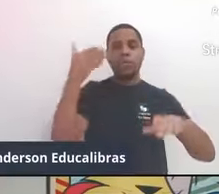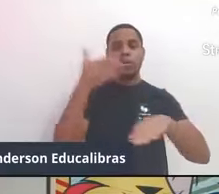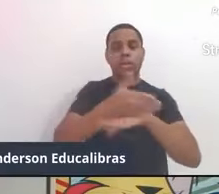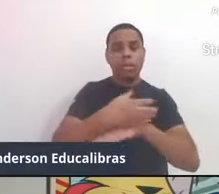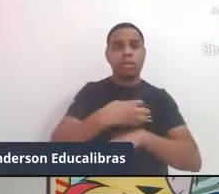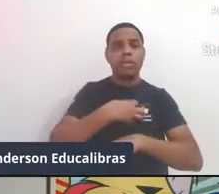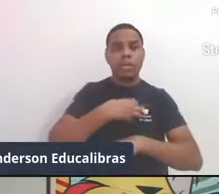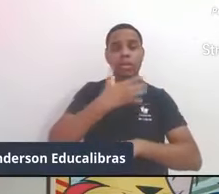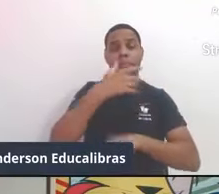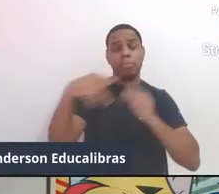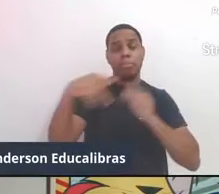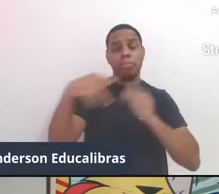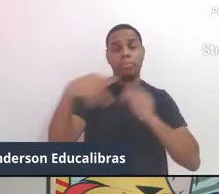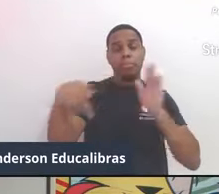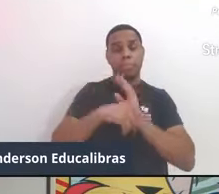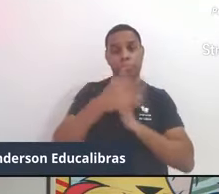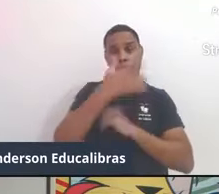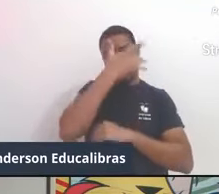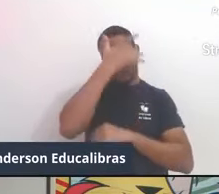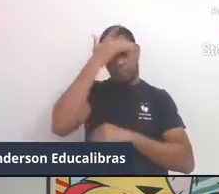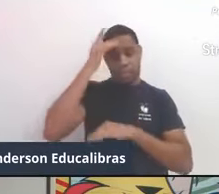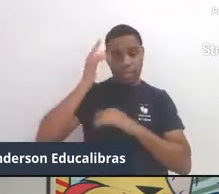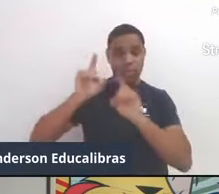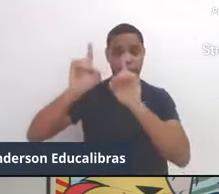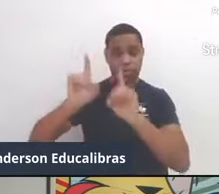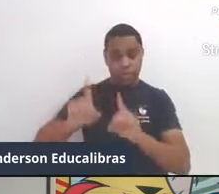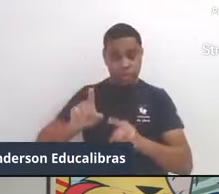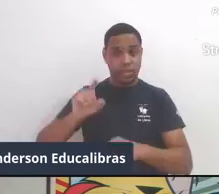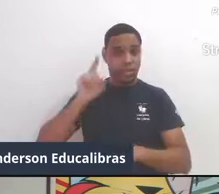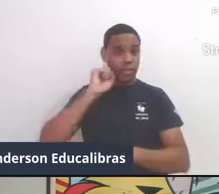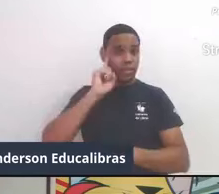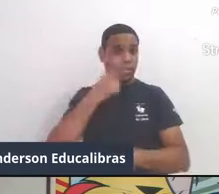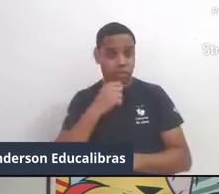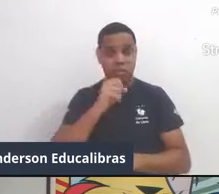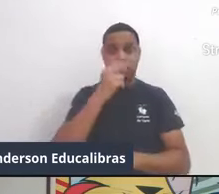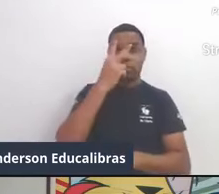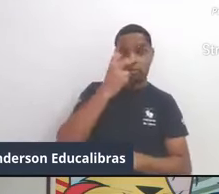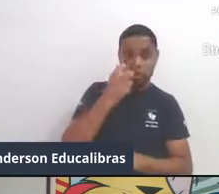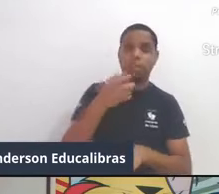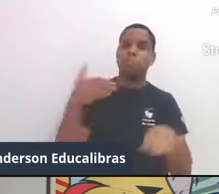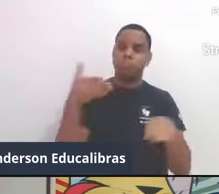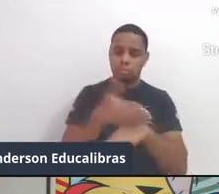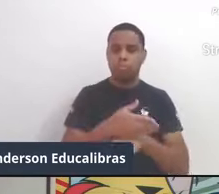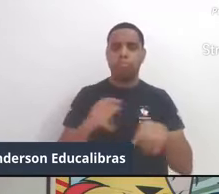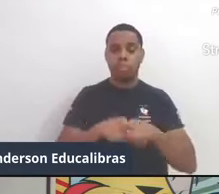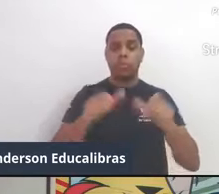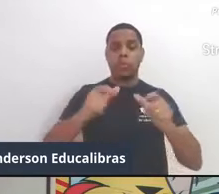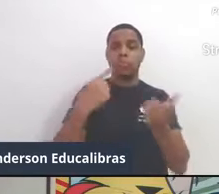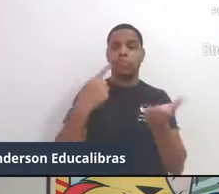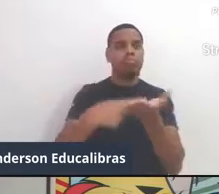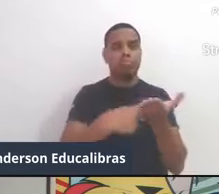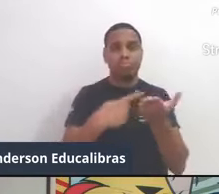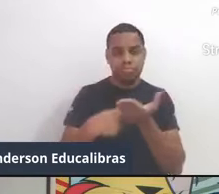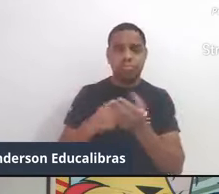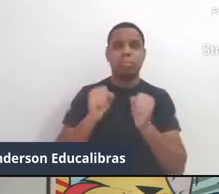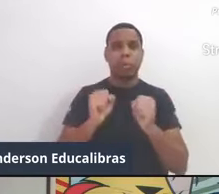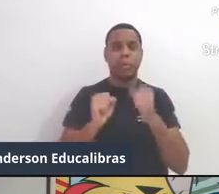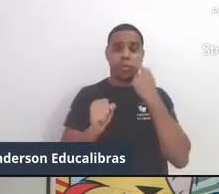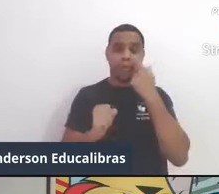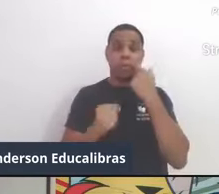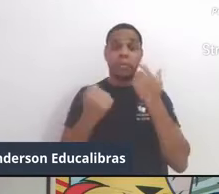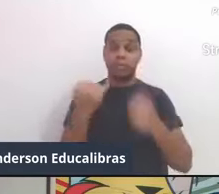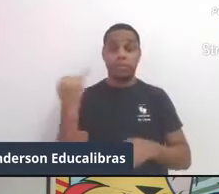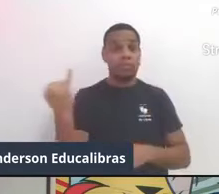com deficiências auditivas ou visuais, etc., também em todas as atividades. Então, isso é importante,